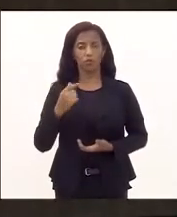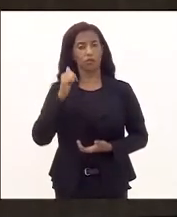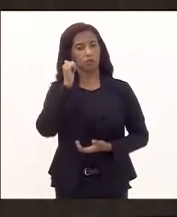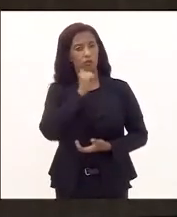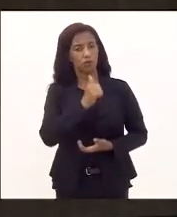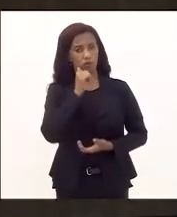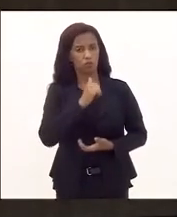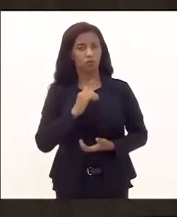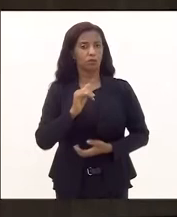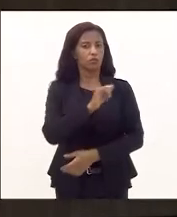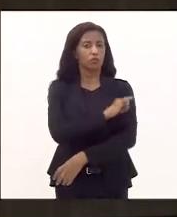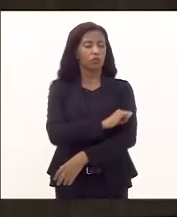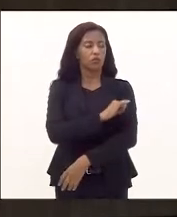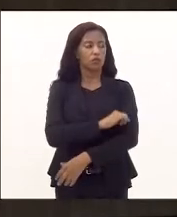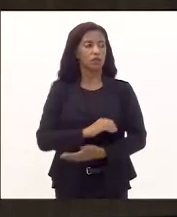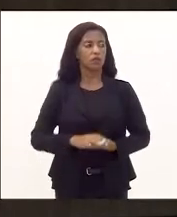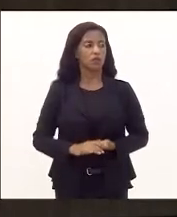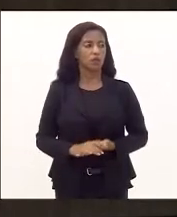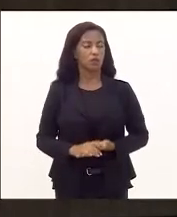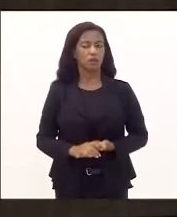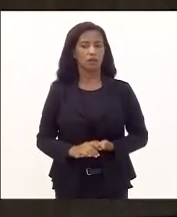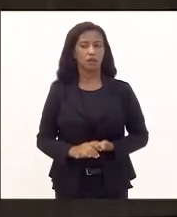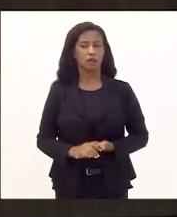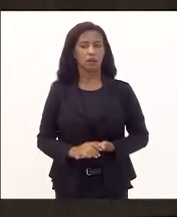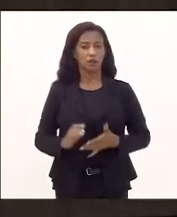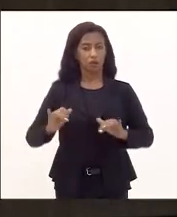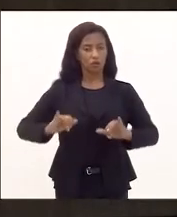mulheres do Rio de Janeiro, que